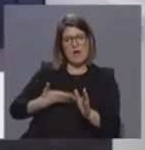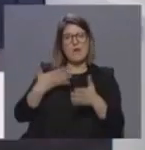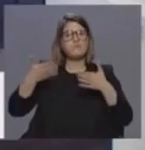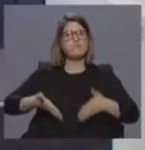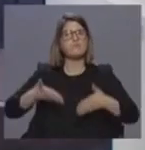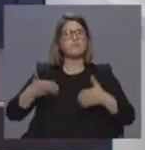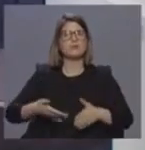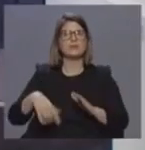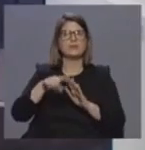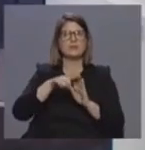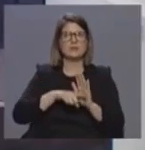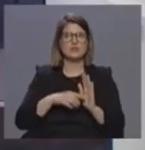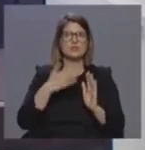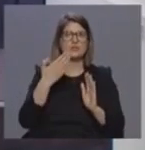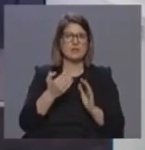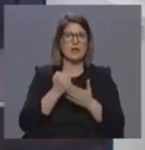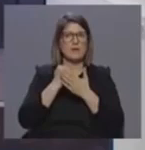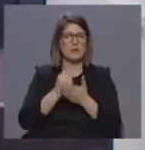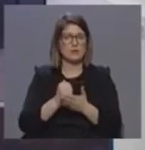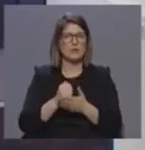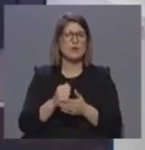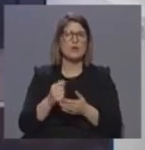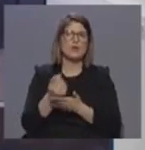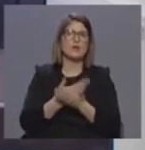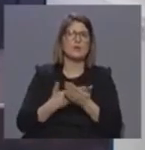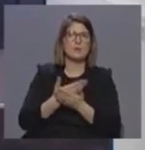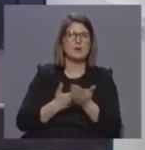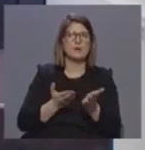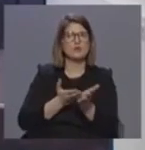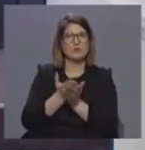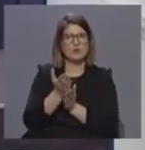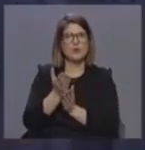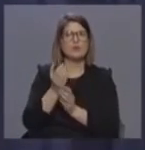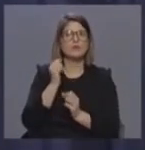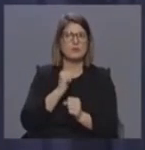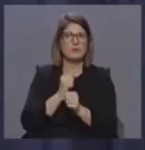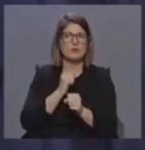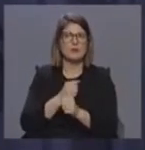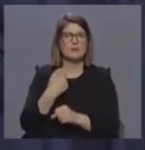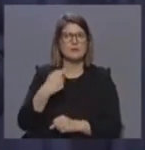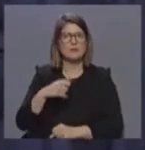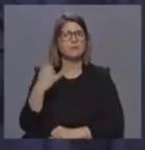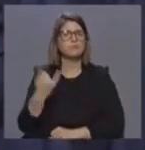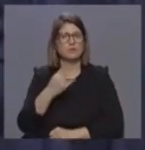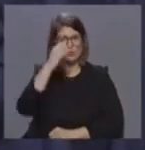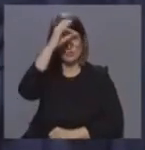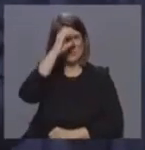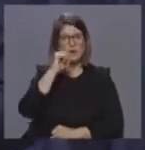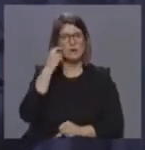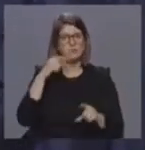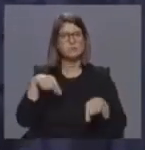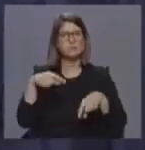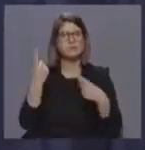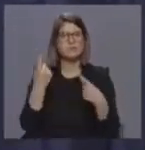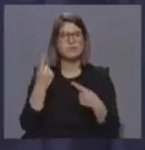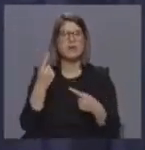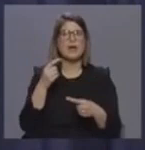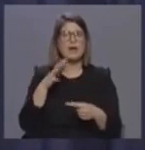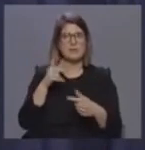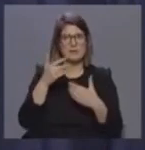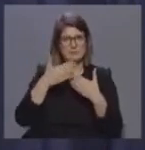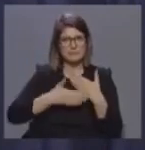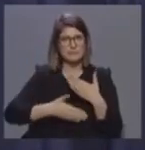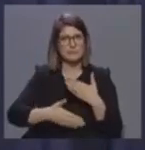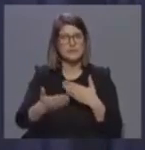medidas de apoio à economia e manutenção do emprego apresentadas pelo vice-presidente do Governo, a partir de amanhã,